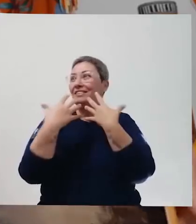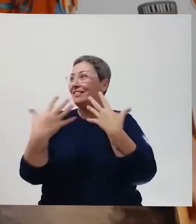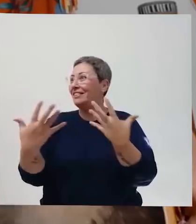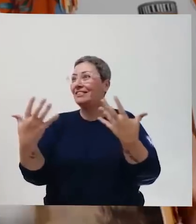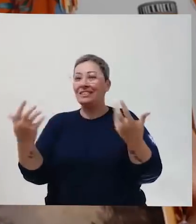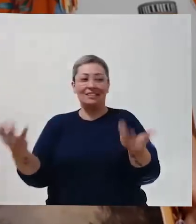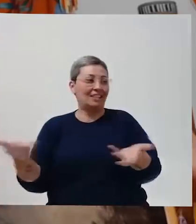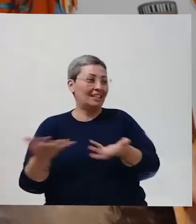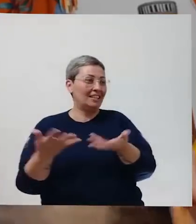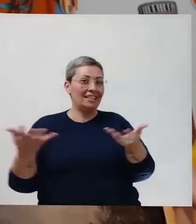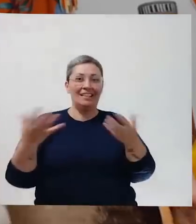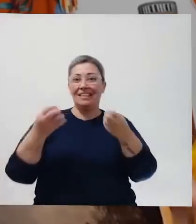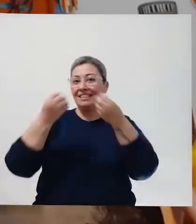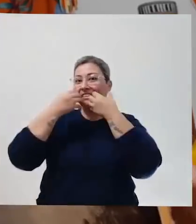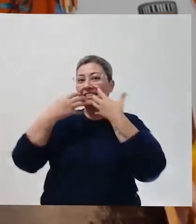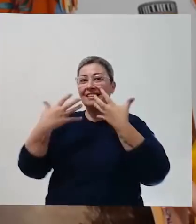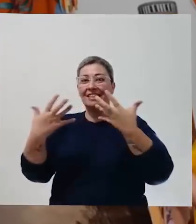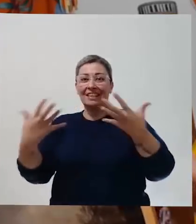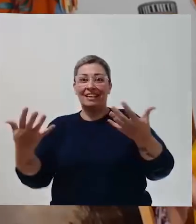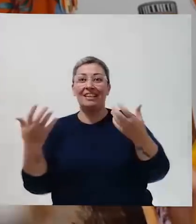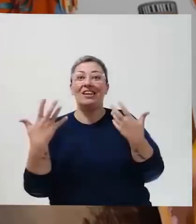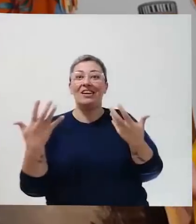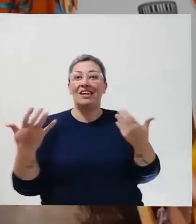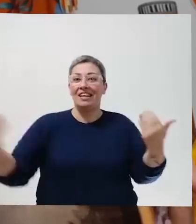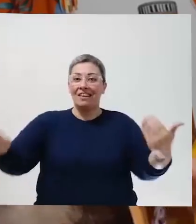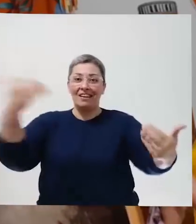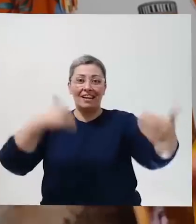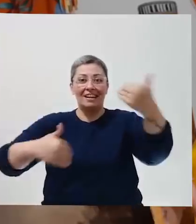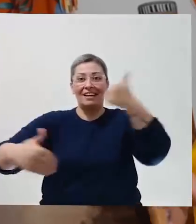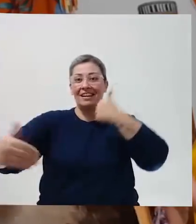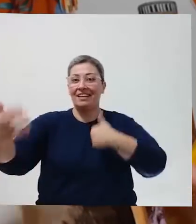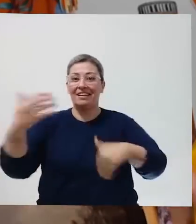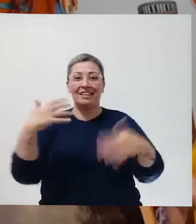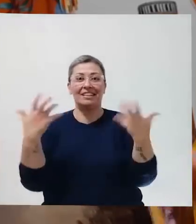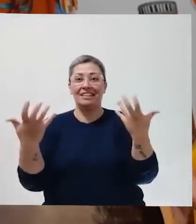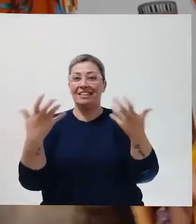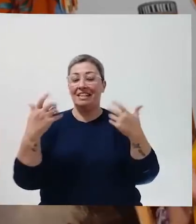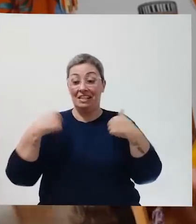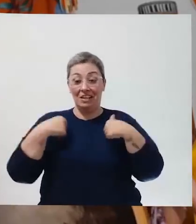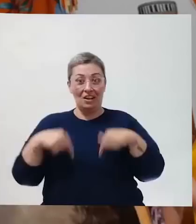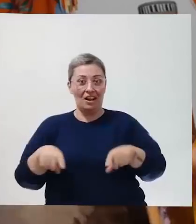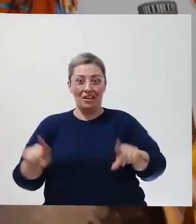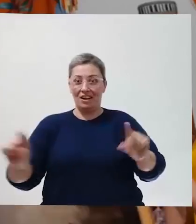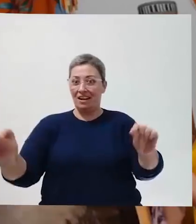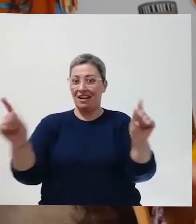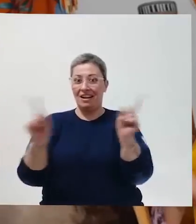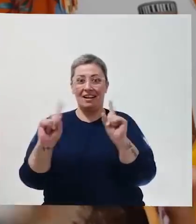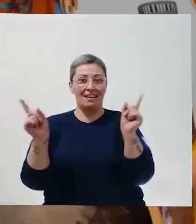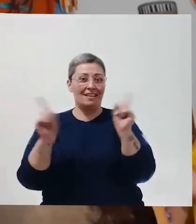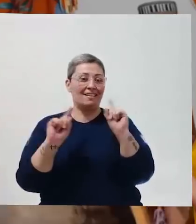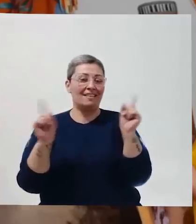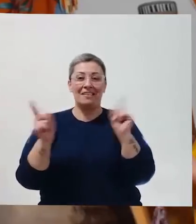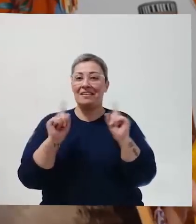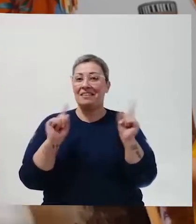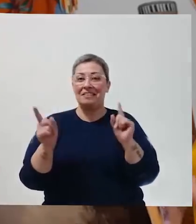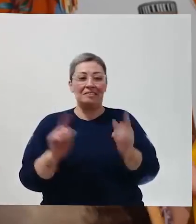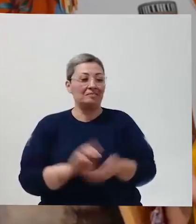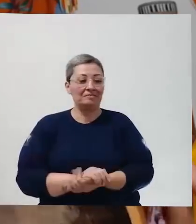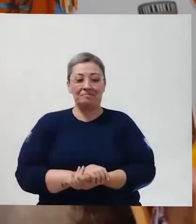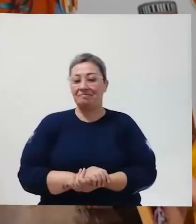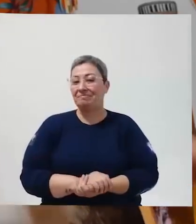Olha, isso aqui tá muito bom! Isso aqui tá bom demais! Olha, quem tá fora quer entrar, mas quem tá dentro não sai!